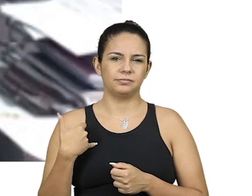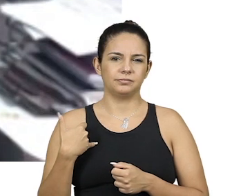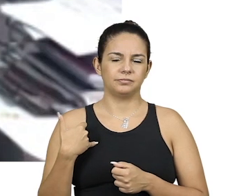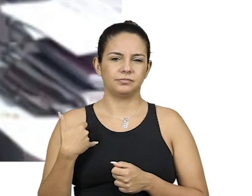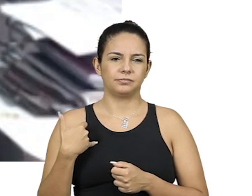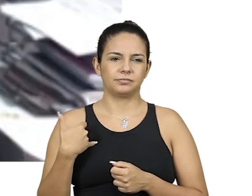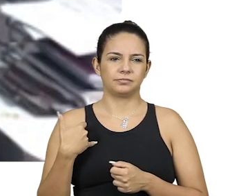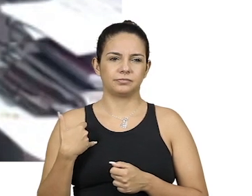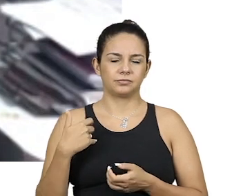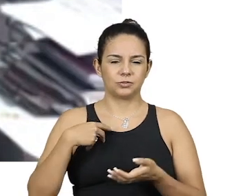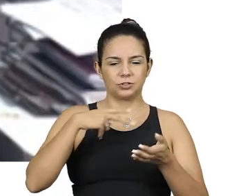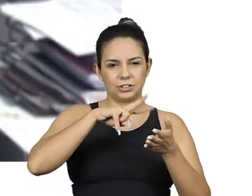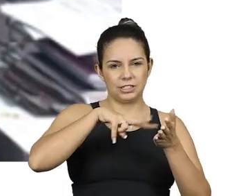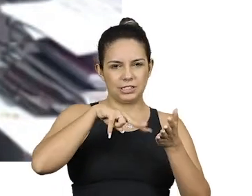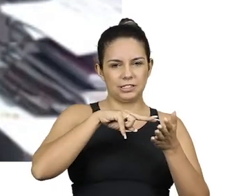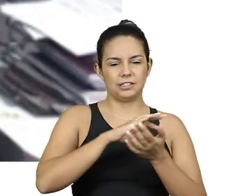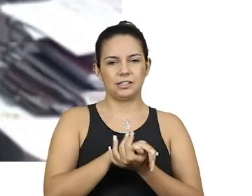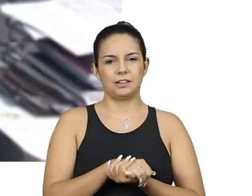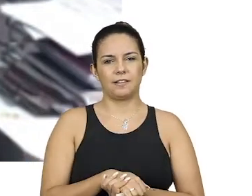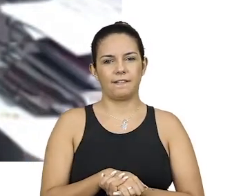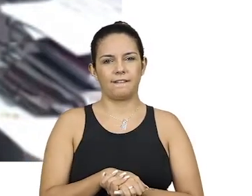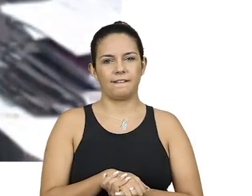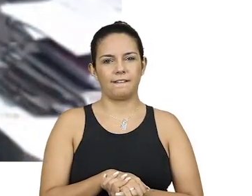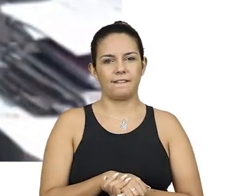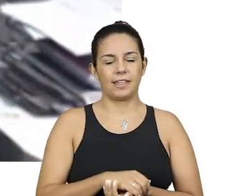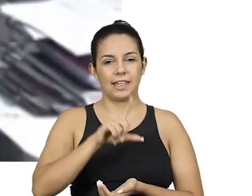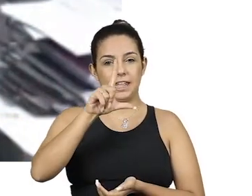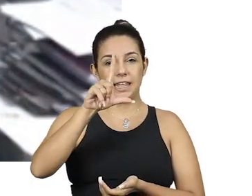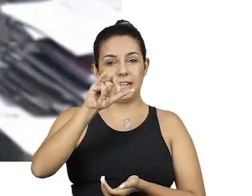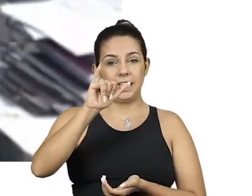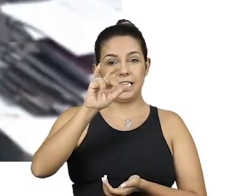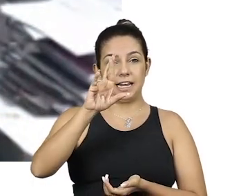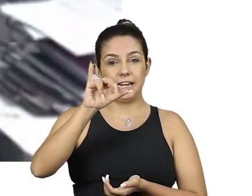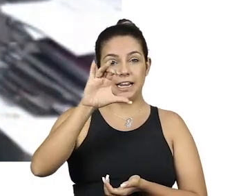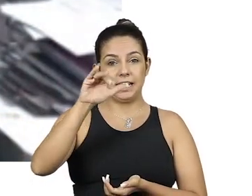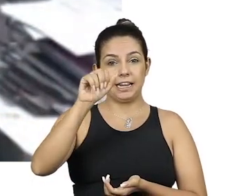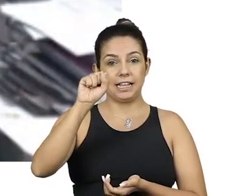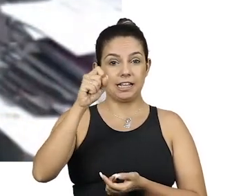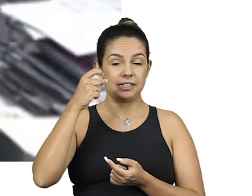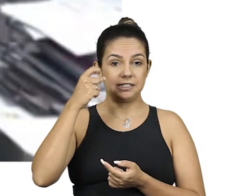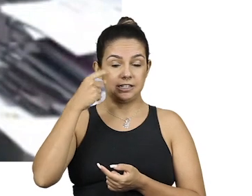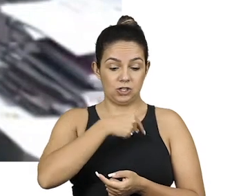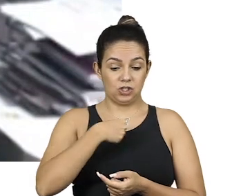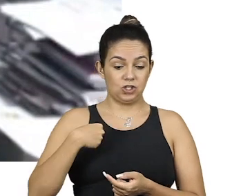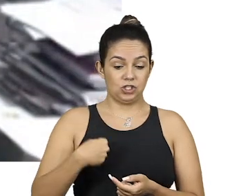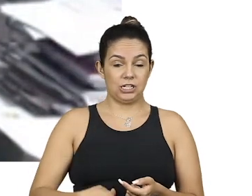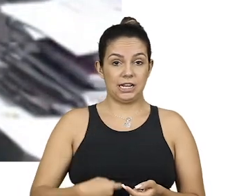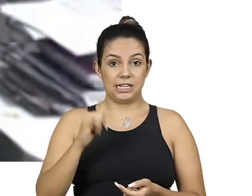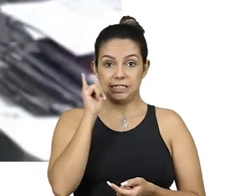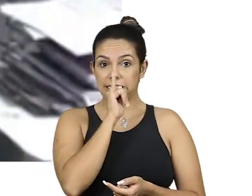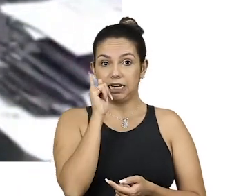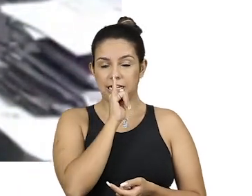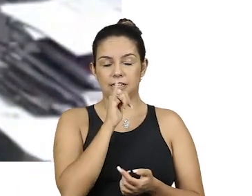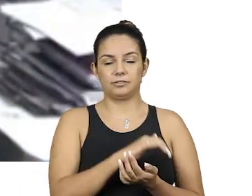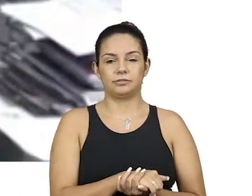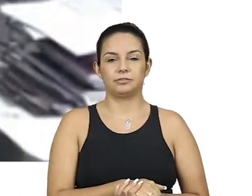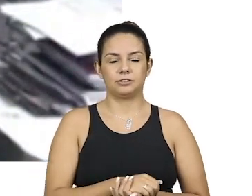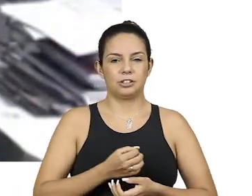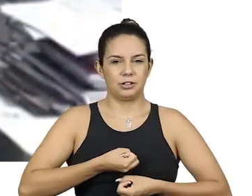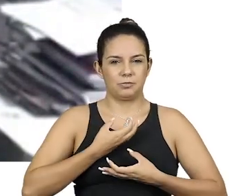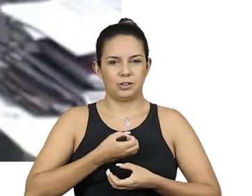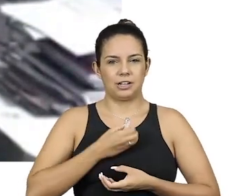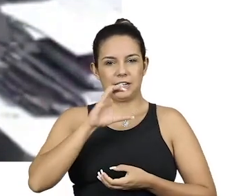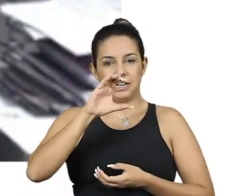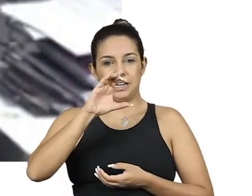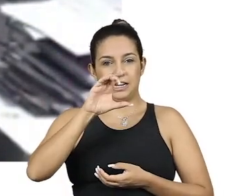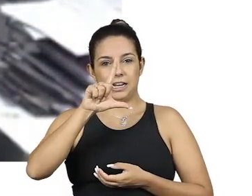eu li as líricas chinesas, em italiano. A poesia clássica